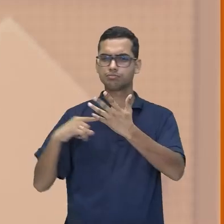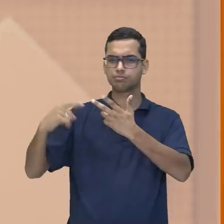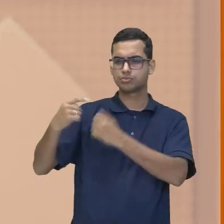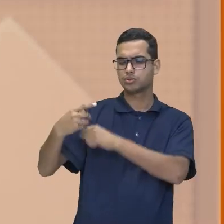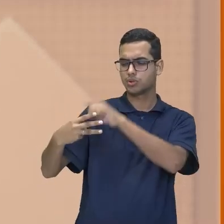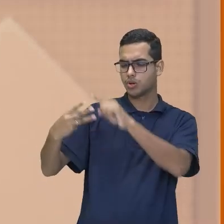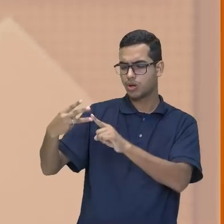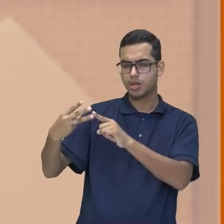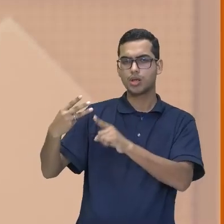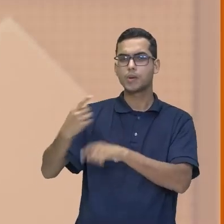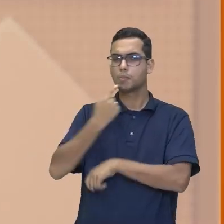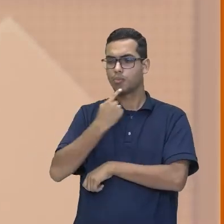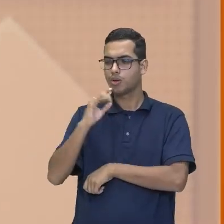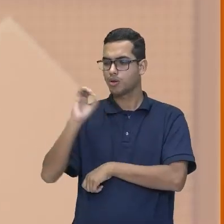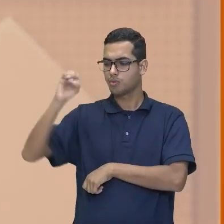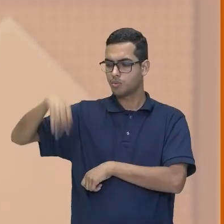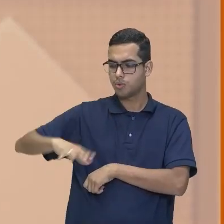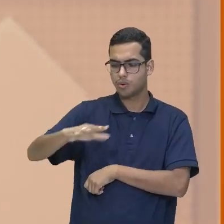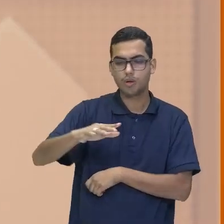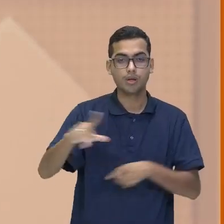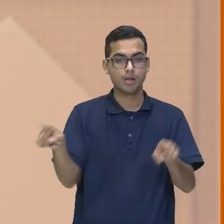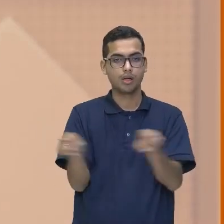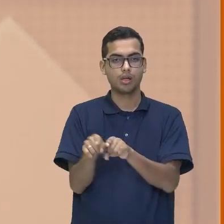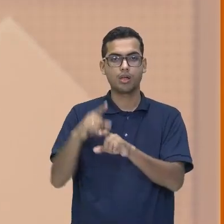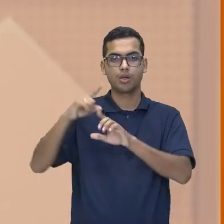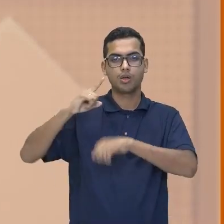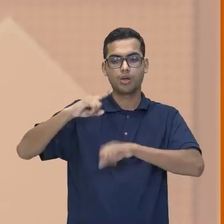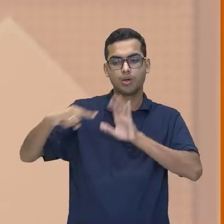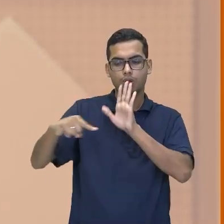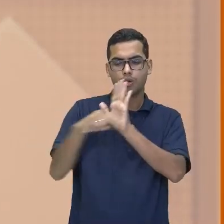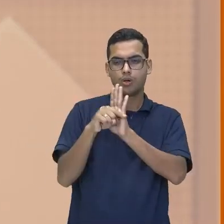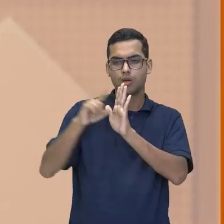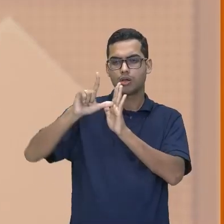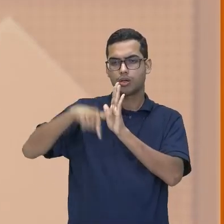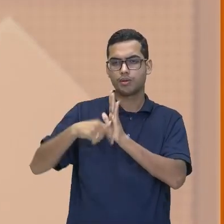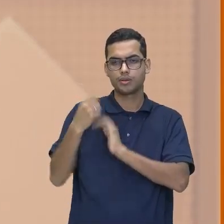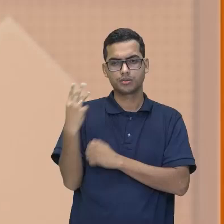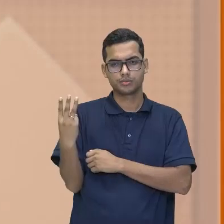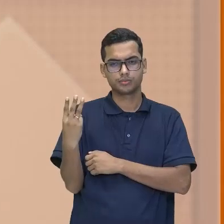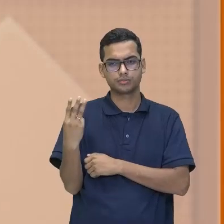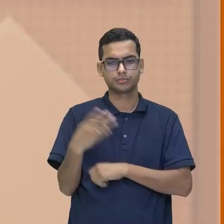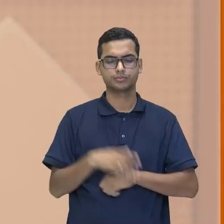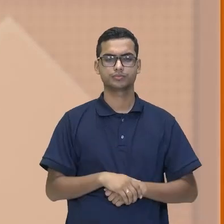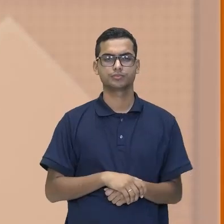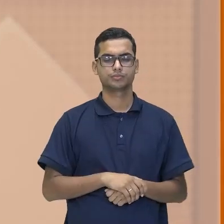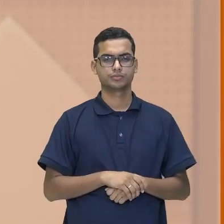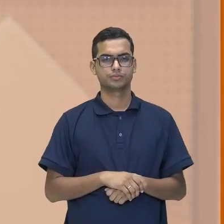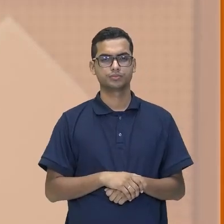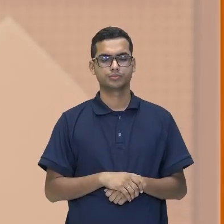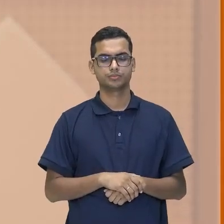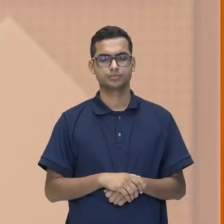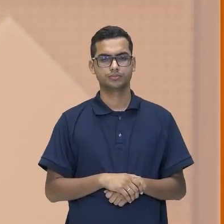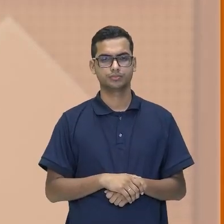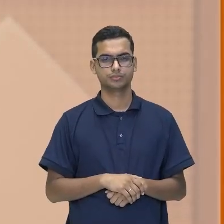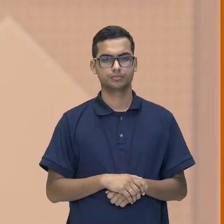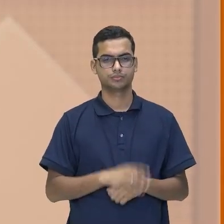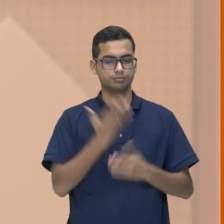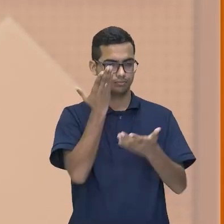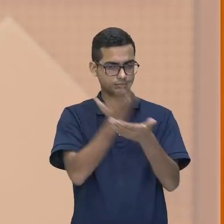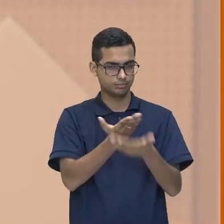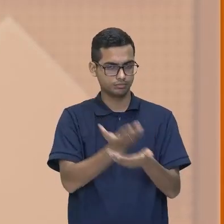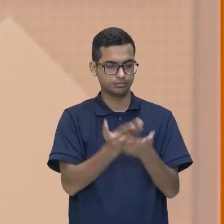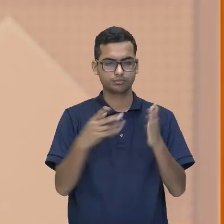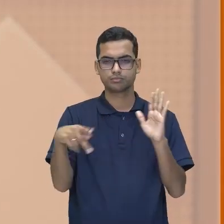elas estão com 2 horas atrasadas em relação a Greenwich. E aí a gente volta a verificar no nosso